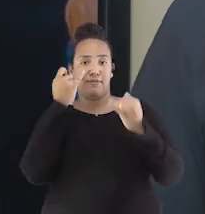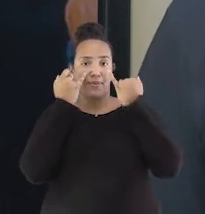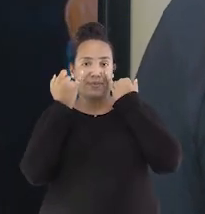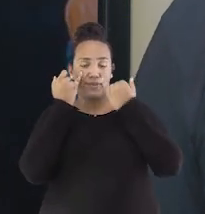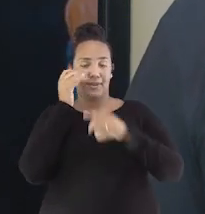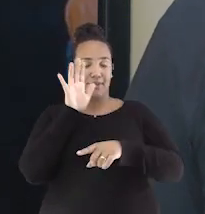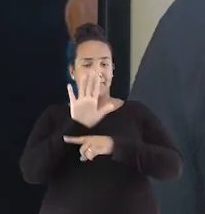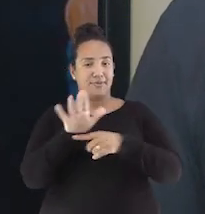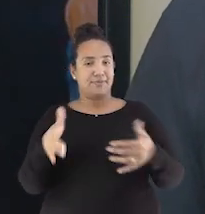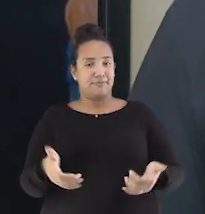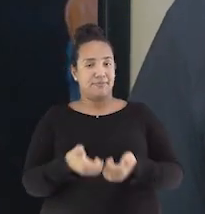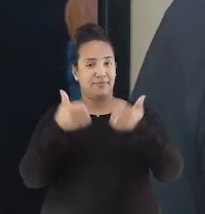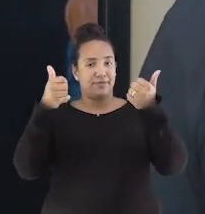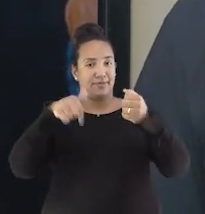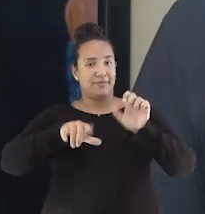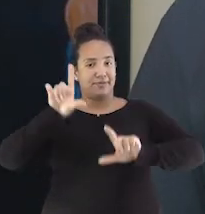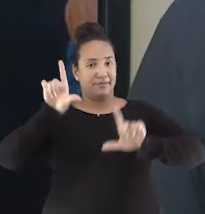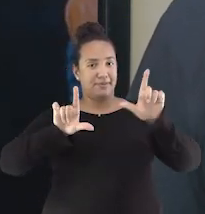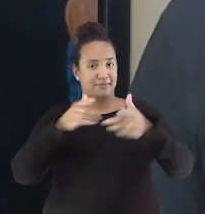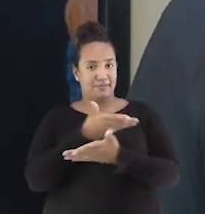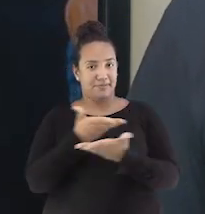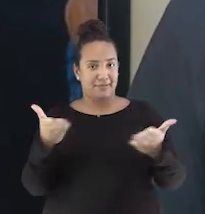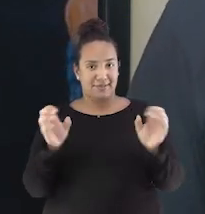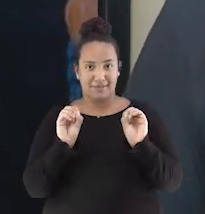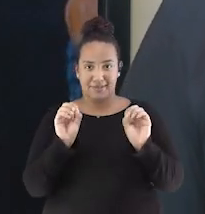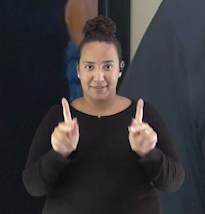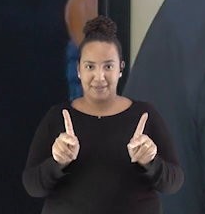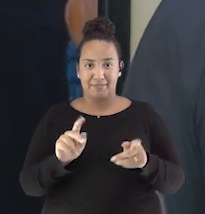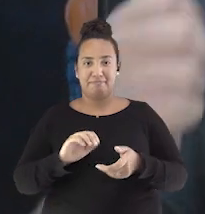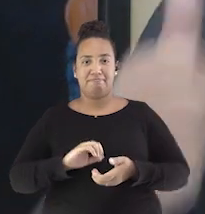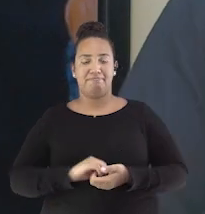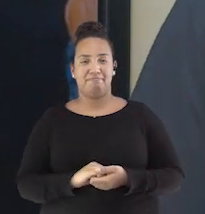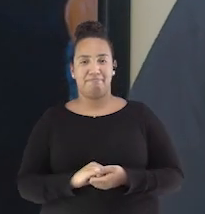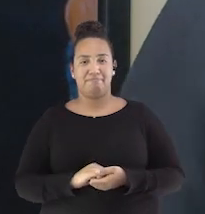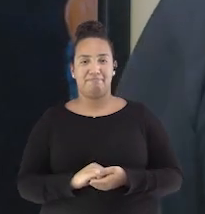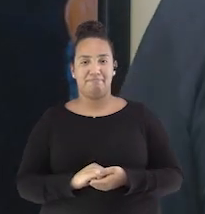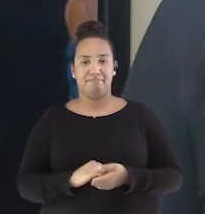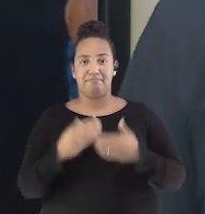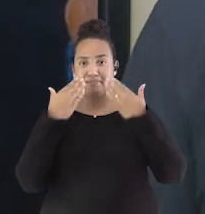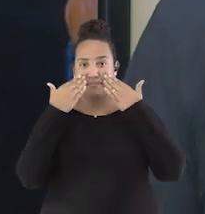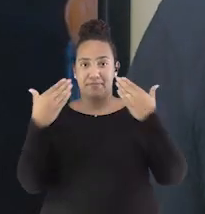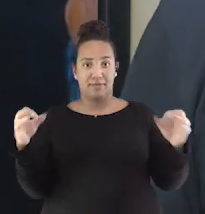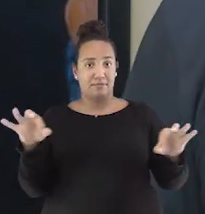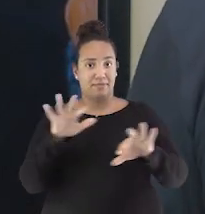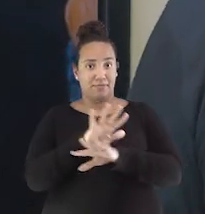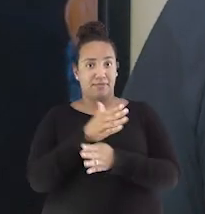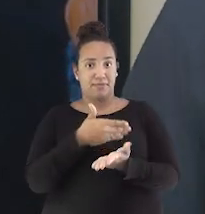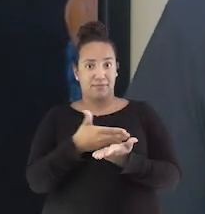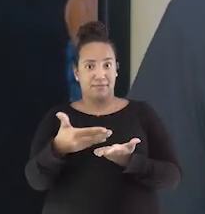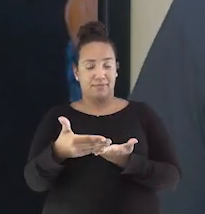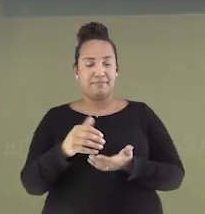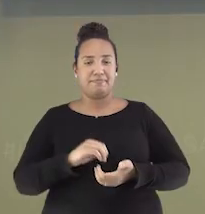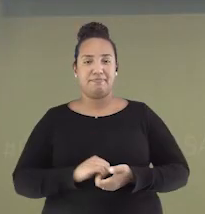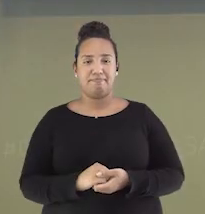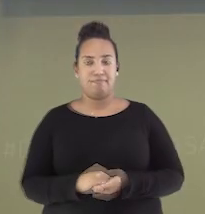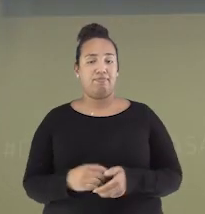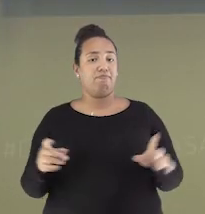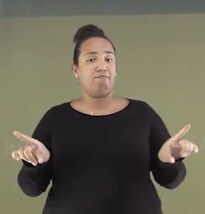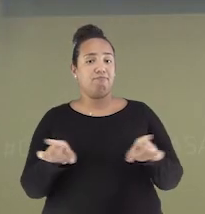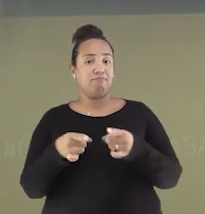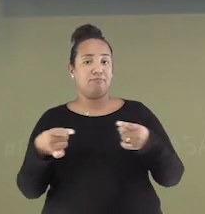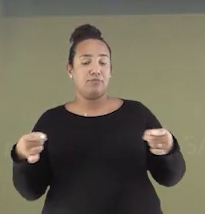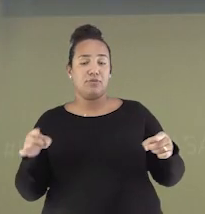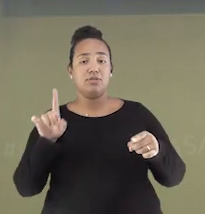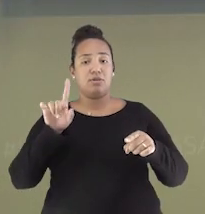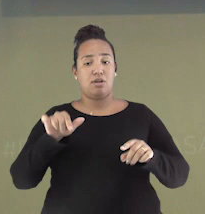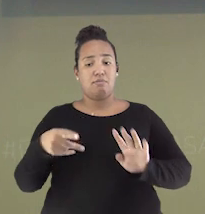ajudam a melhorar sempre o nosso programa para vocês combinado formalidades cumpridas Vamos para o nosso programa A música